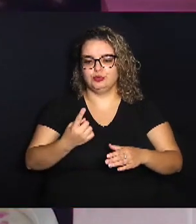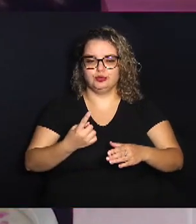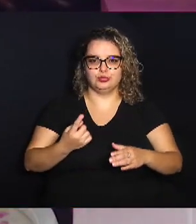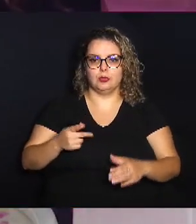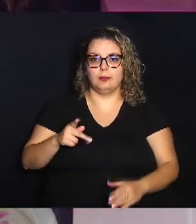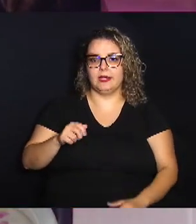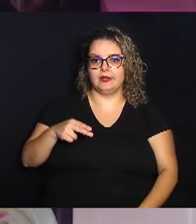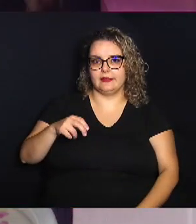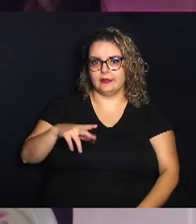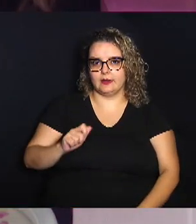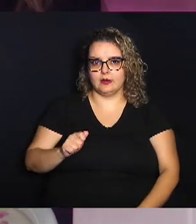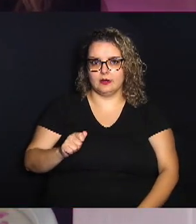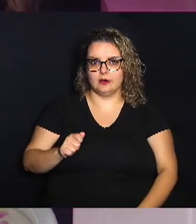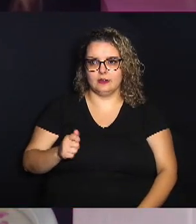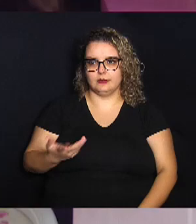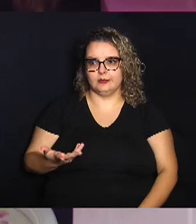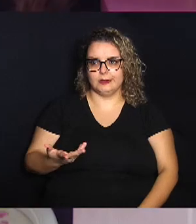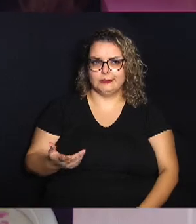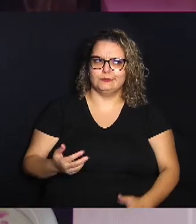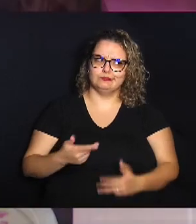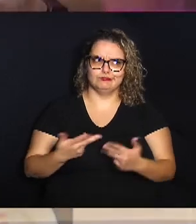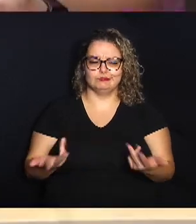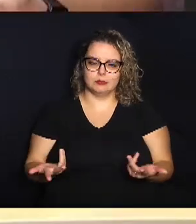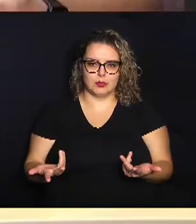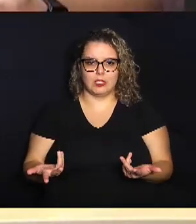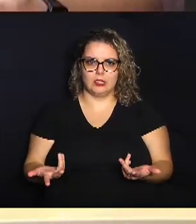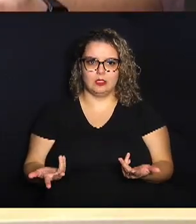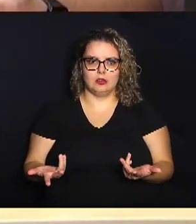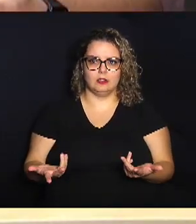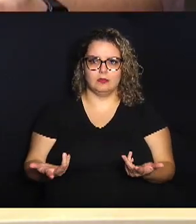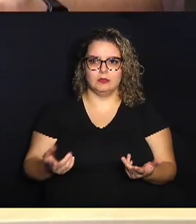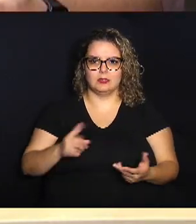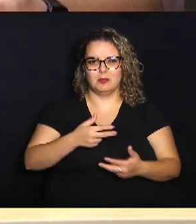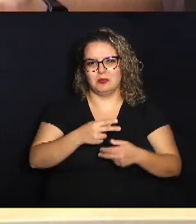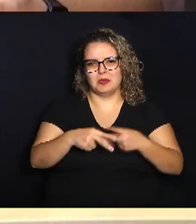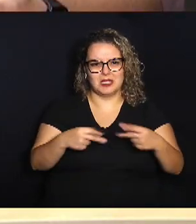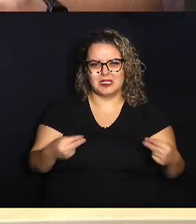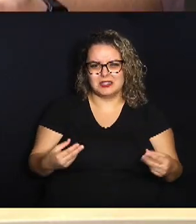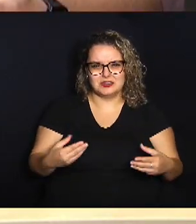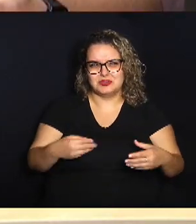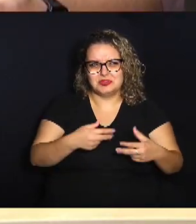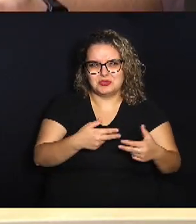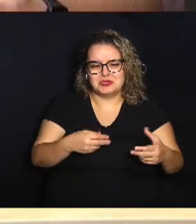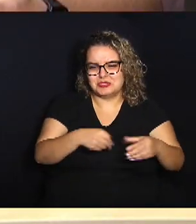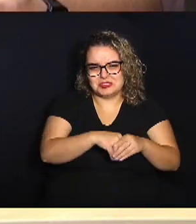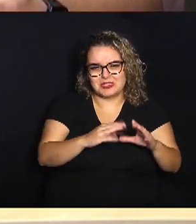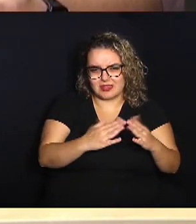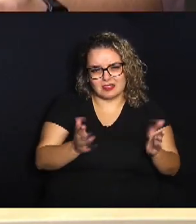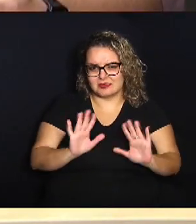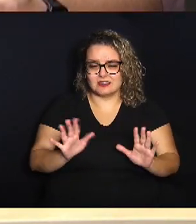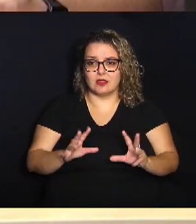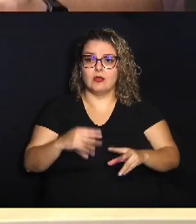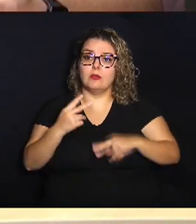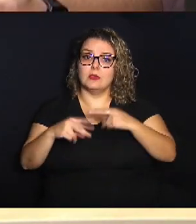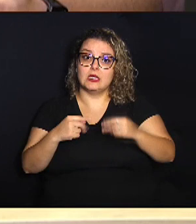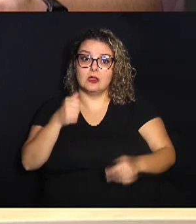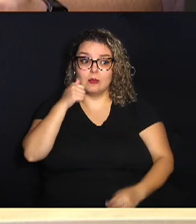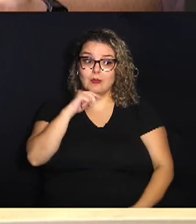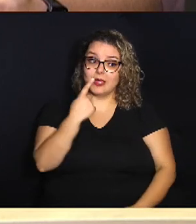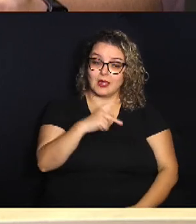as coisas mais esdrúxulas que são, né, que tem. Mas você ter condições de dar uma lembrança que ela